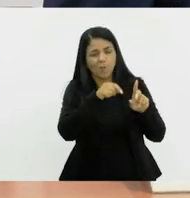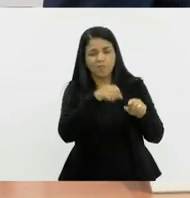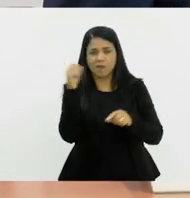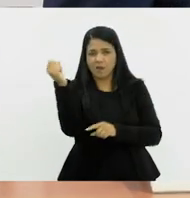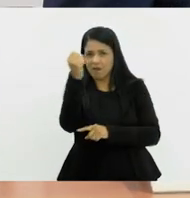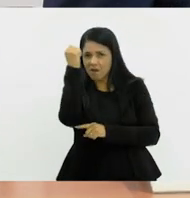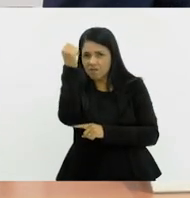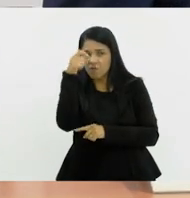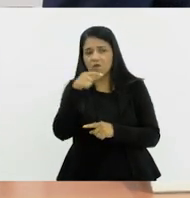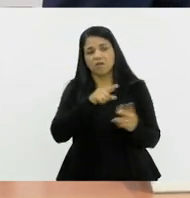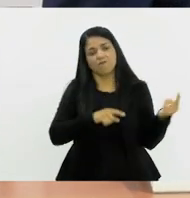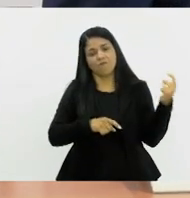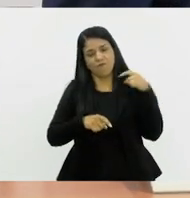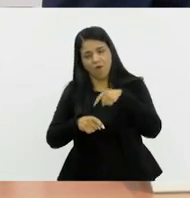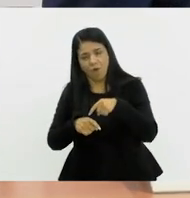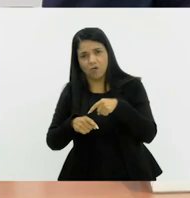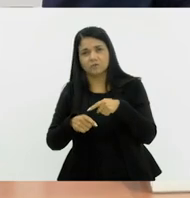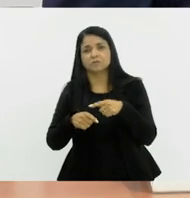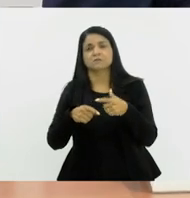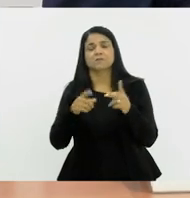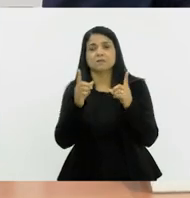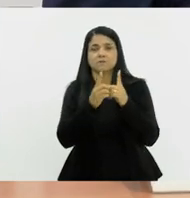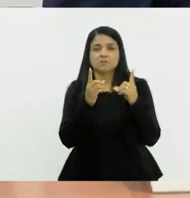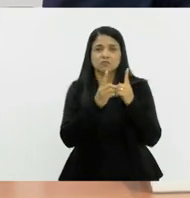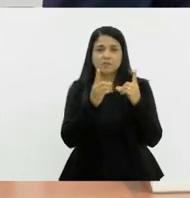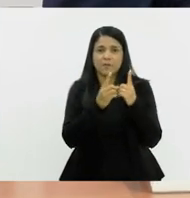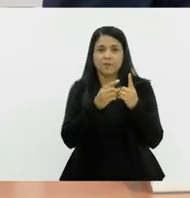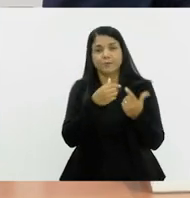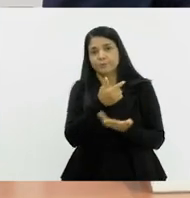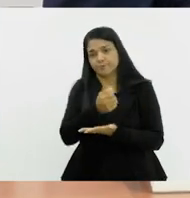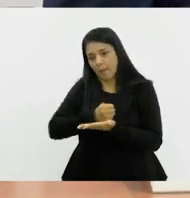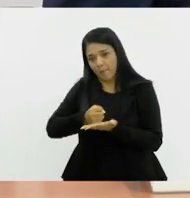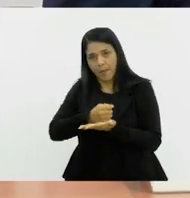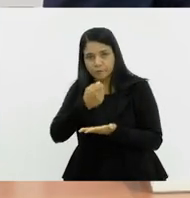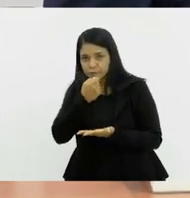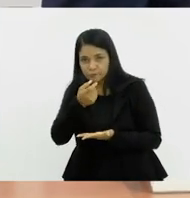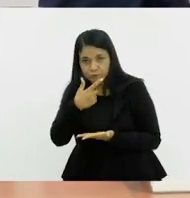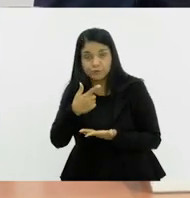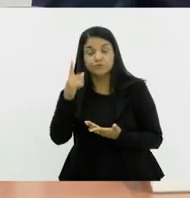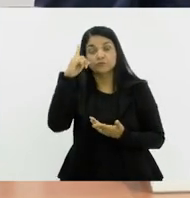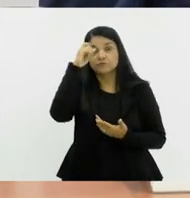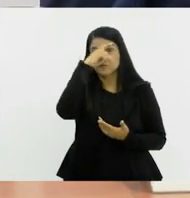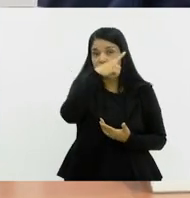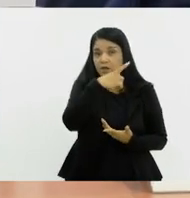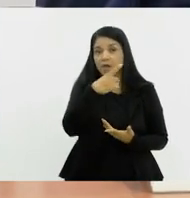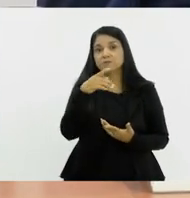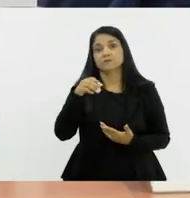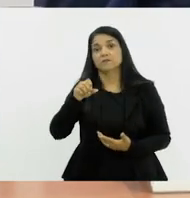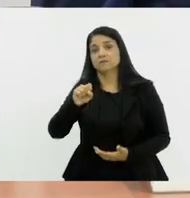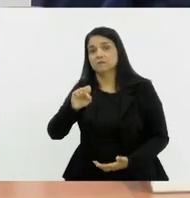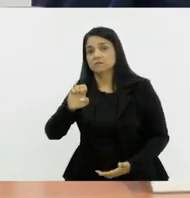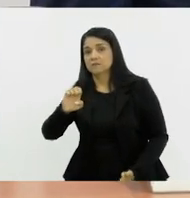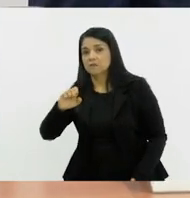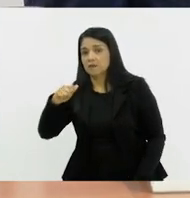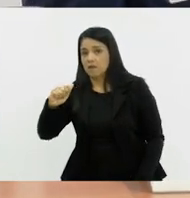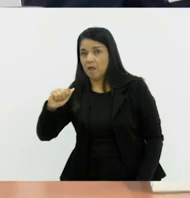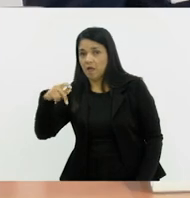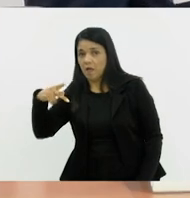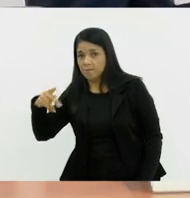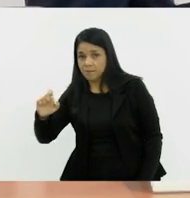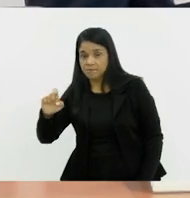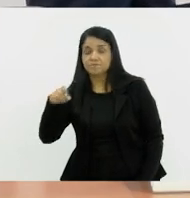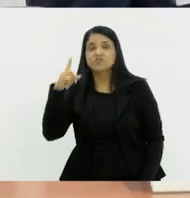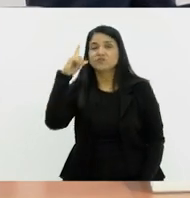porque não teve tratamento, porque não estava sendo medicado, porque há uma dificuldade da SEAP levar essa pessoa de Resende